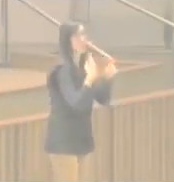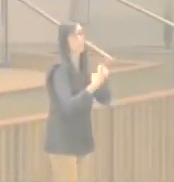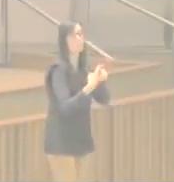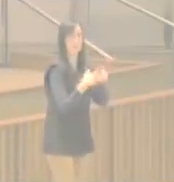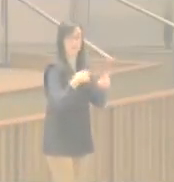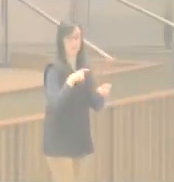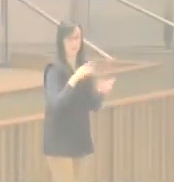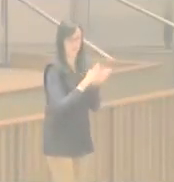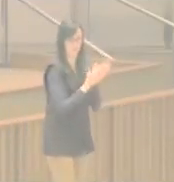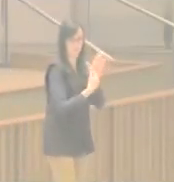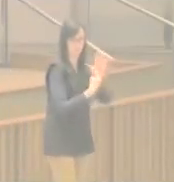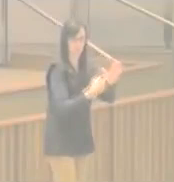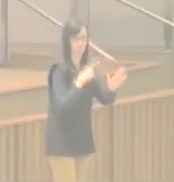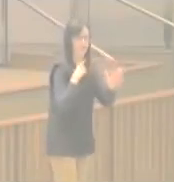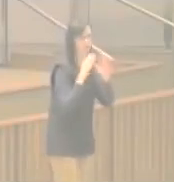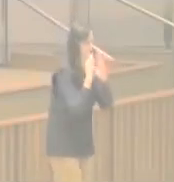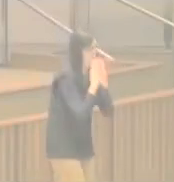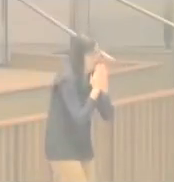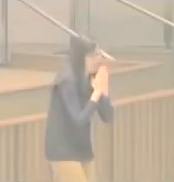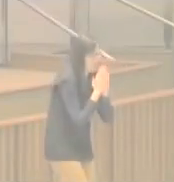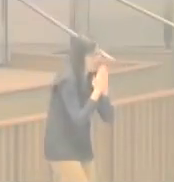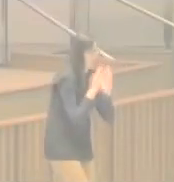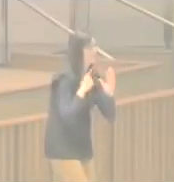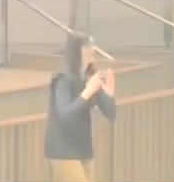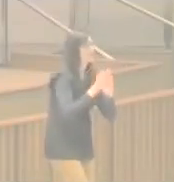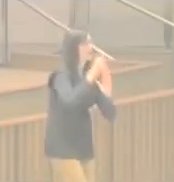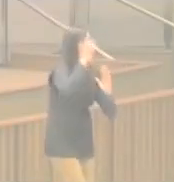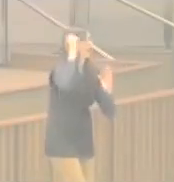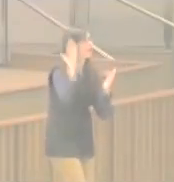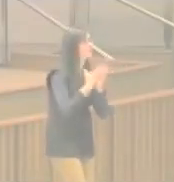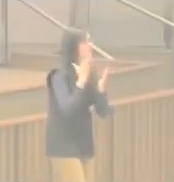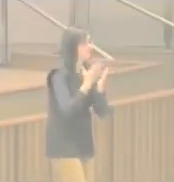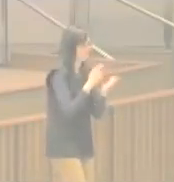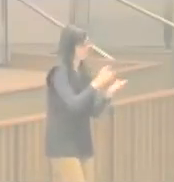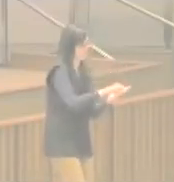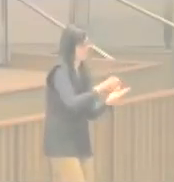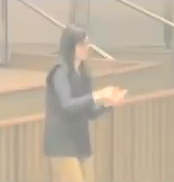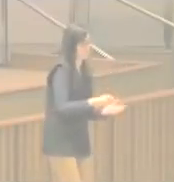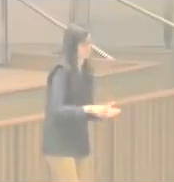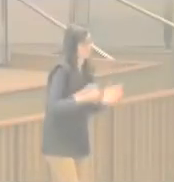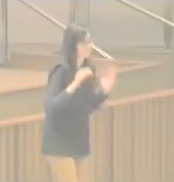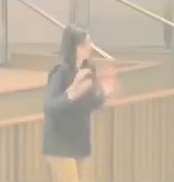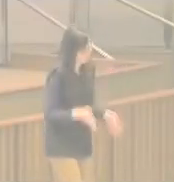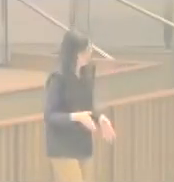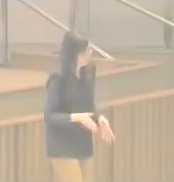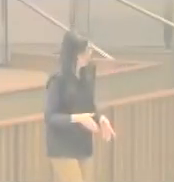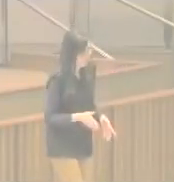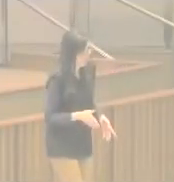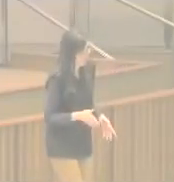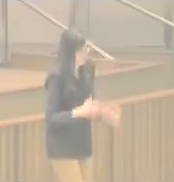um registro dessa oração num dos livros antigos de Israel. E está escrito, a